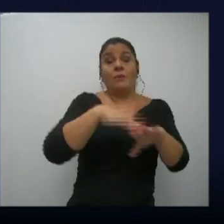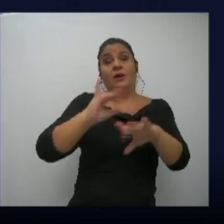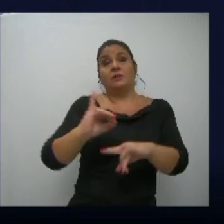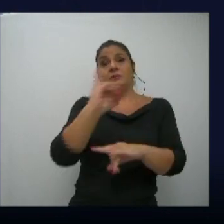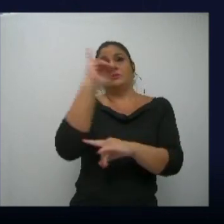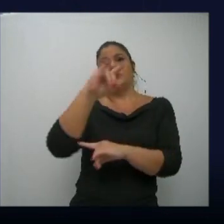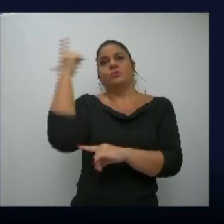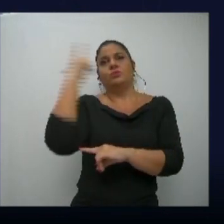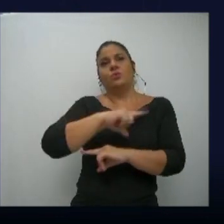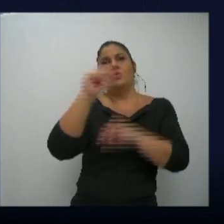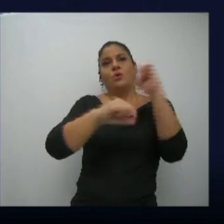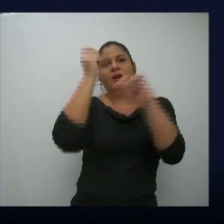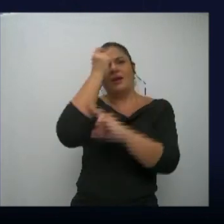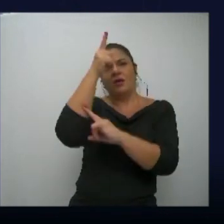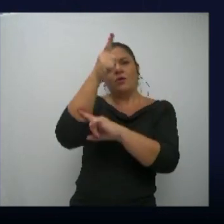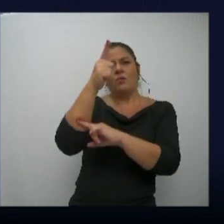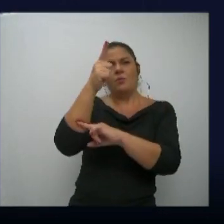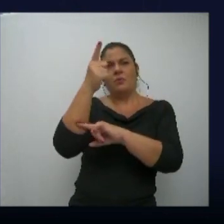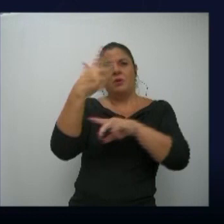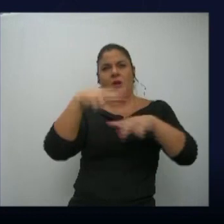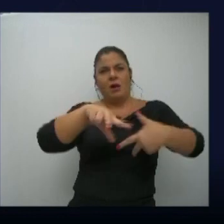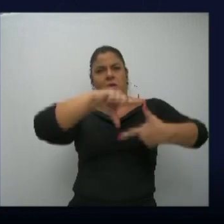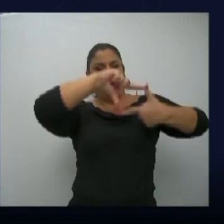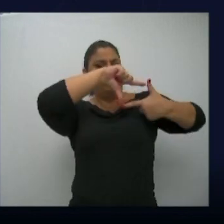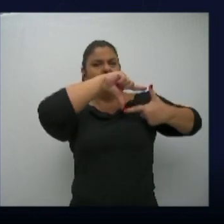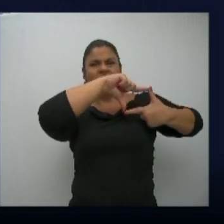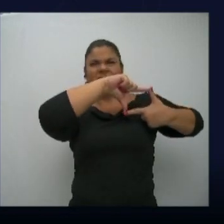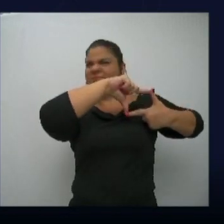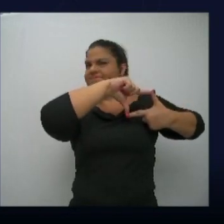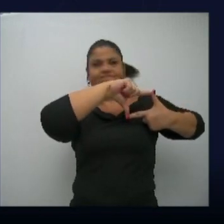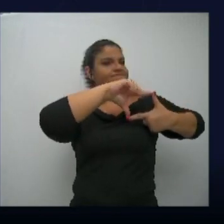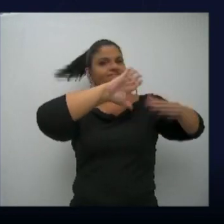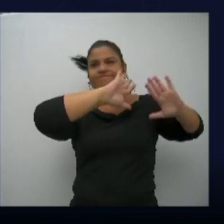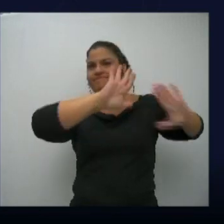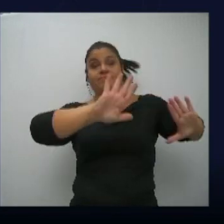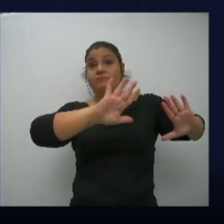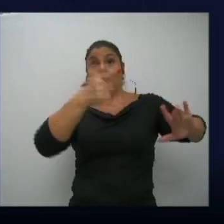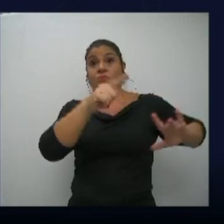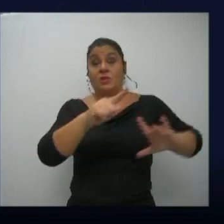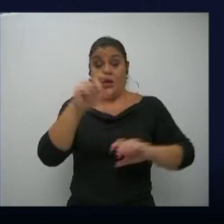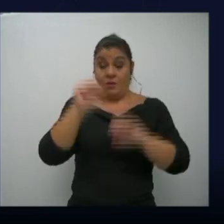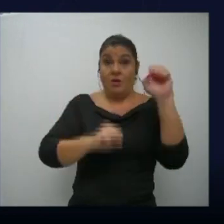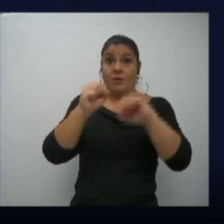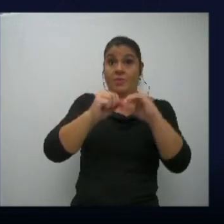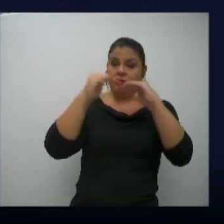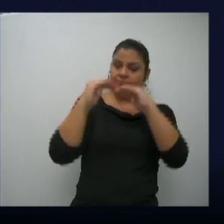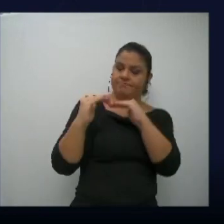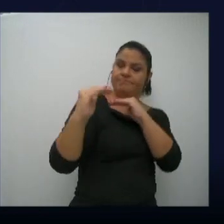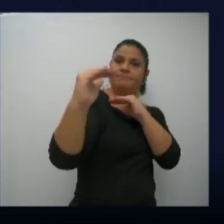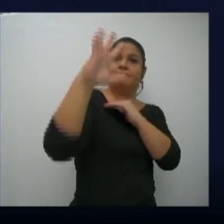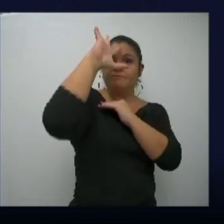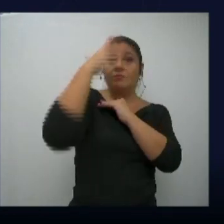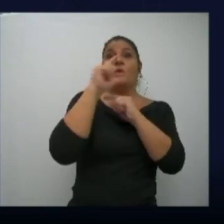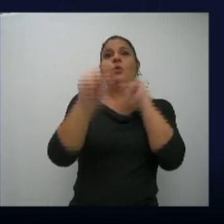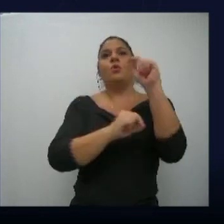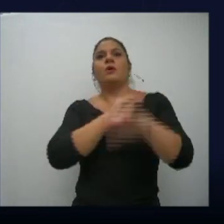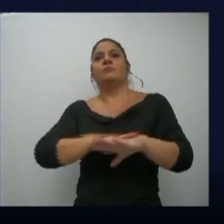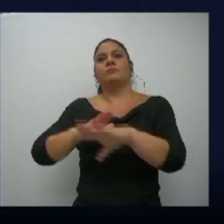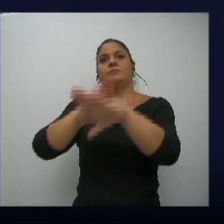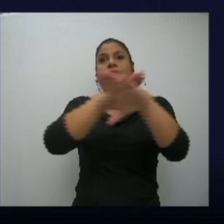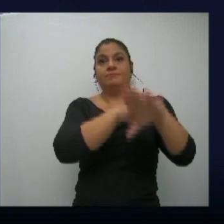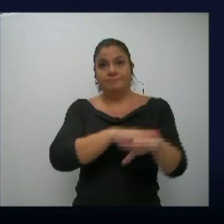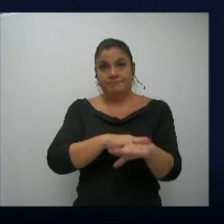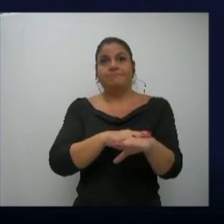importante aquela cultura engessada do passado Onde tem um que né não tem uma empresa vertical e decide o que que vai ser